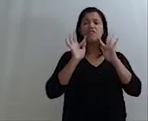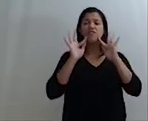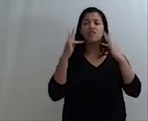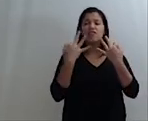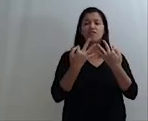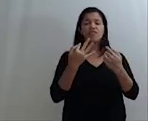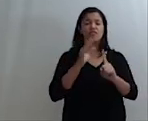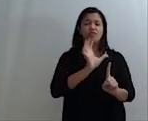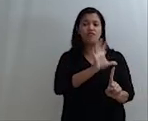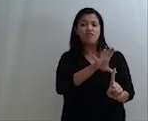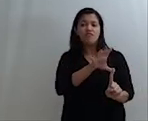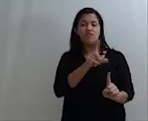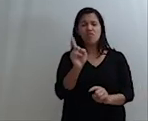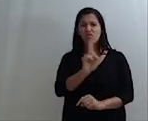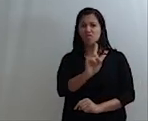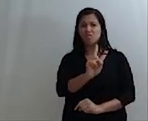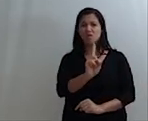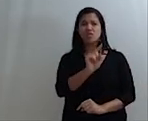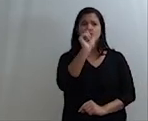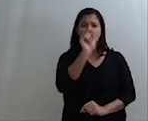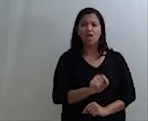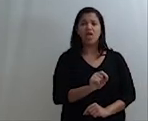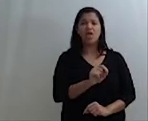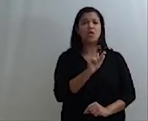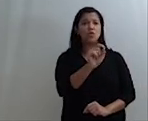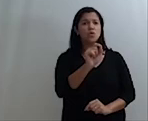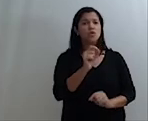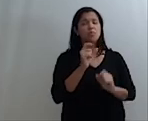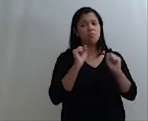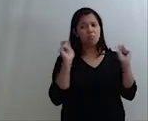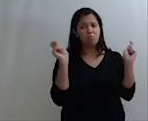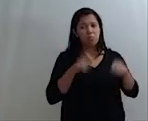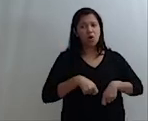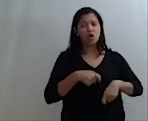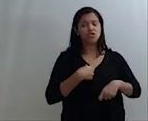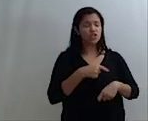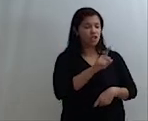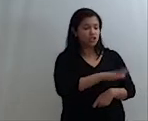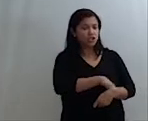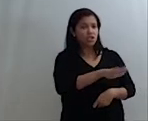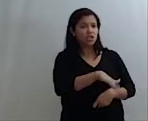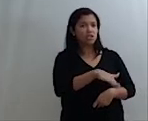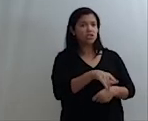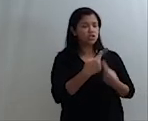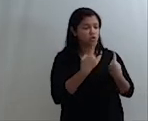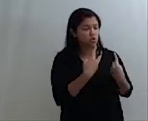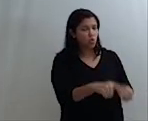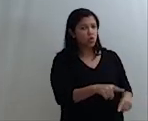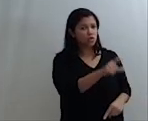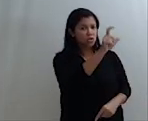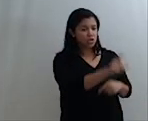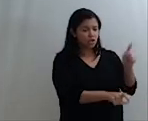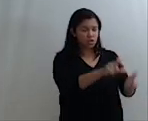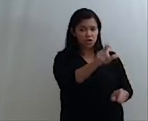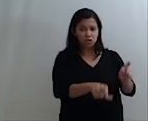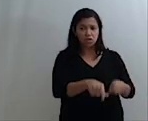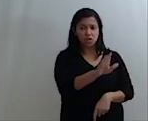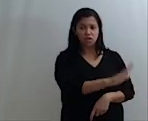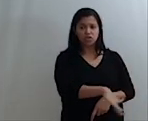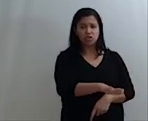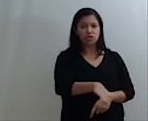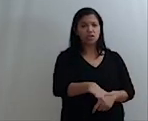acusados eu digo influência que pode exercer sim sobre as crianças que são as vítimas eu vou repetir